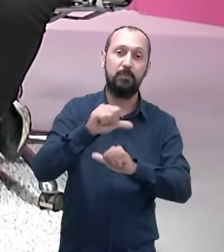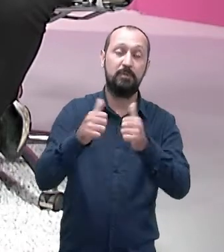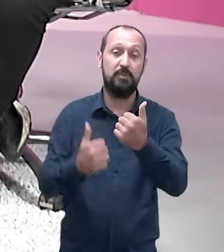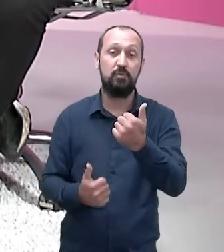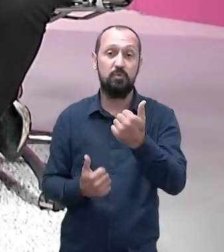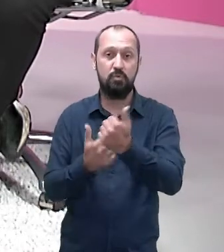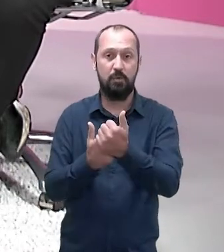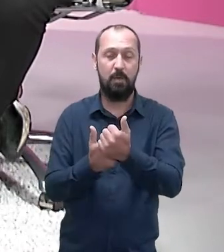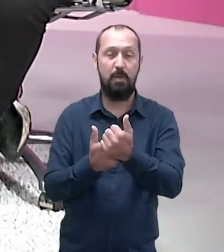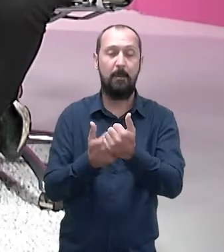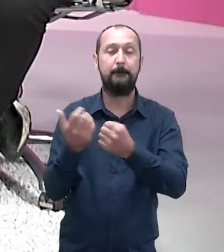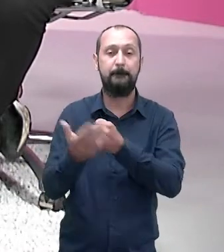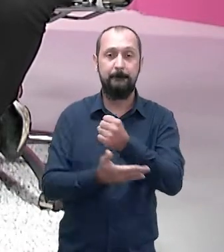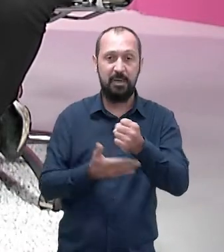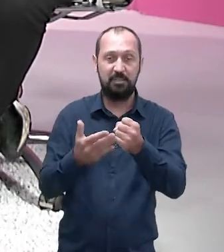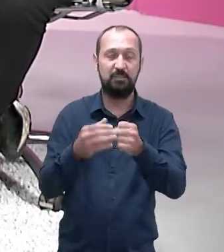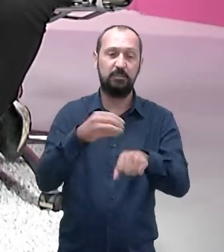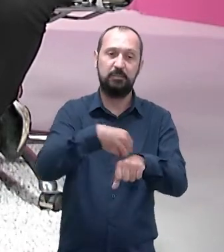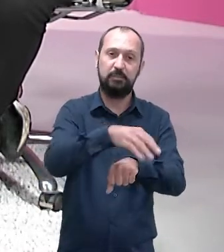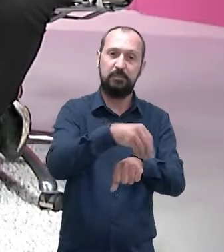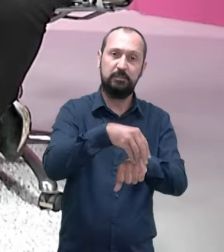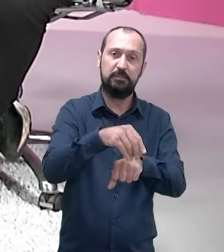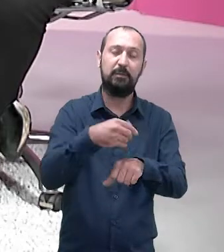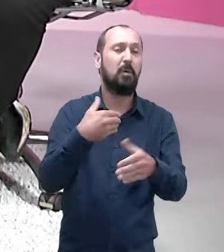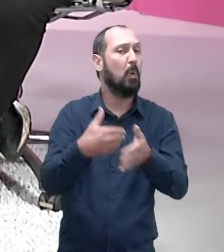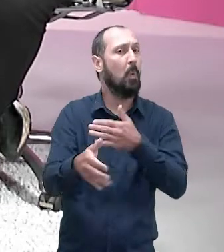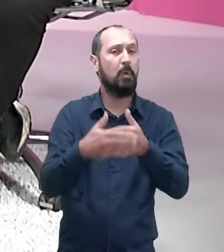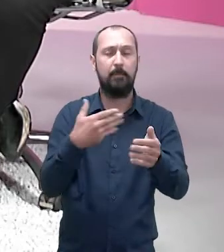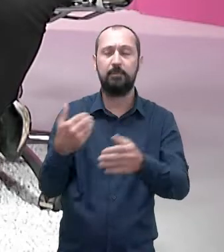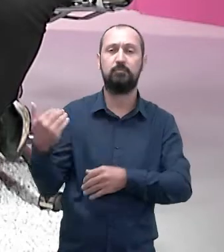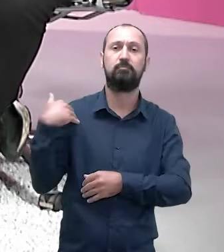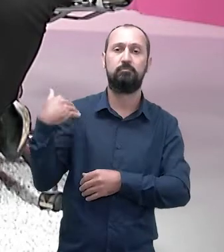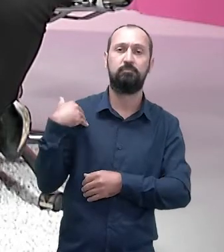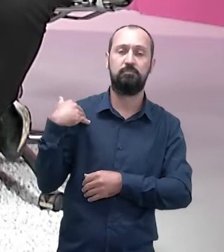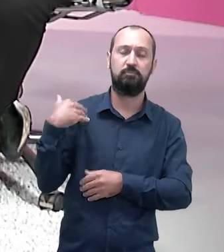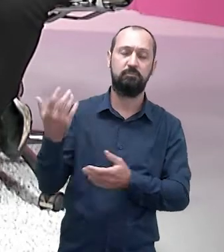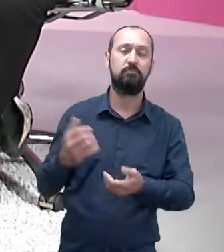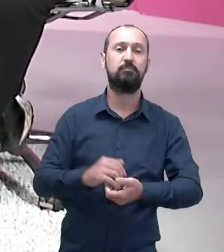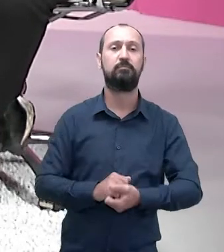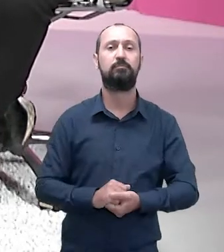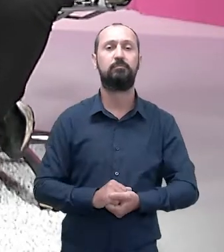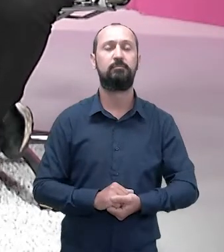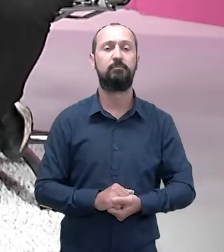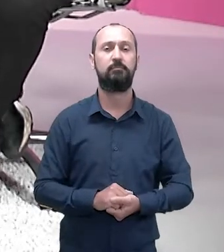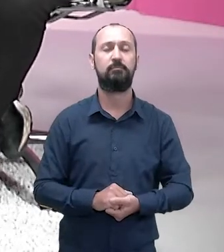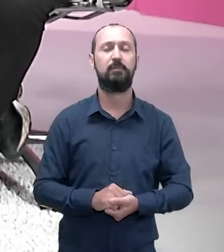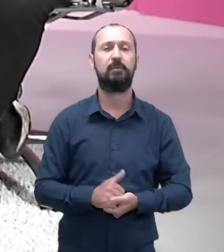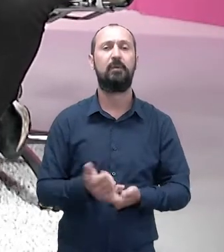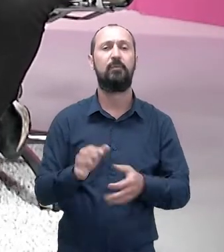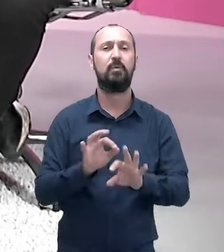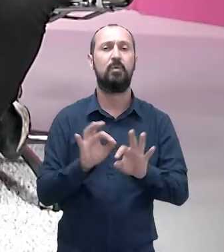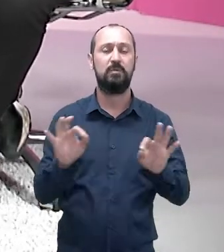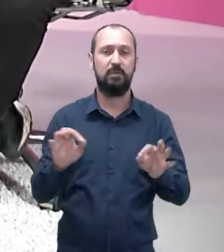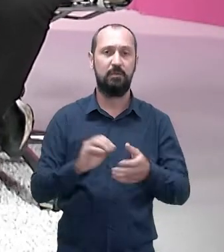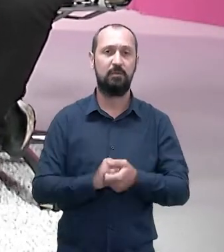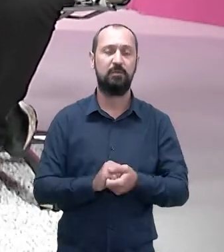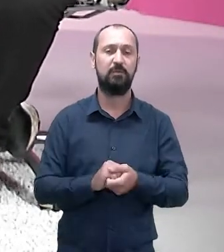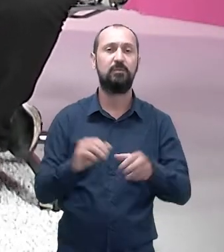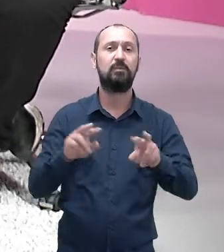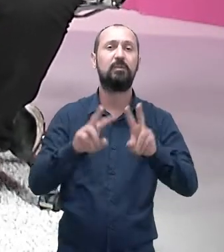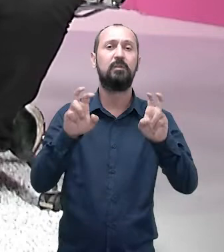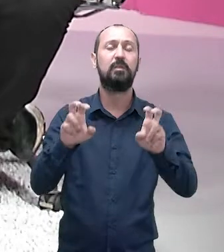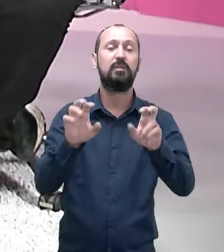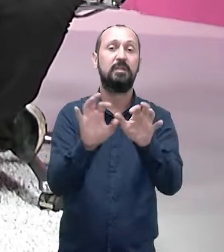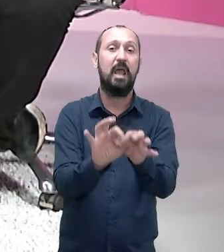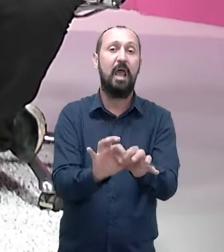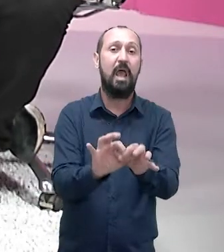esse suporte, tá, a gente passa para qualquer condutor que venha nos procurar. Excelente, Rodrigo. Essa